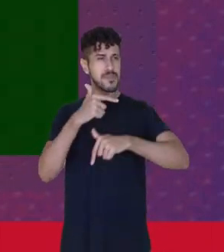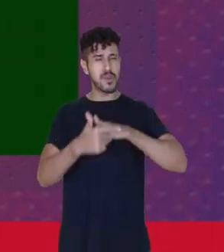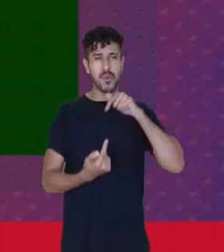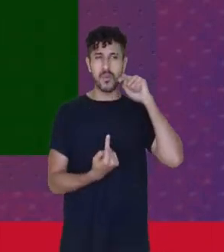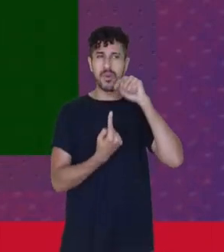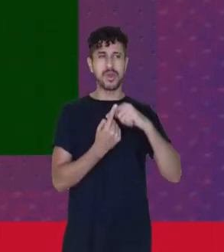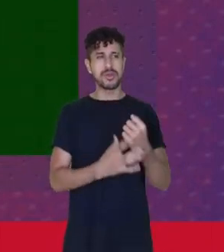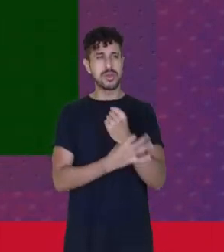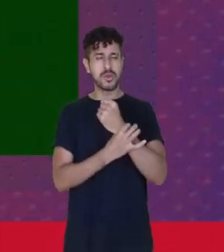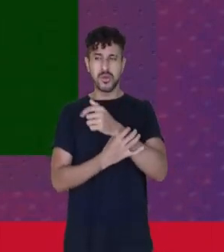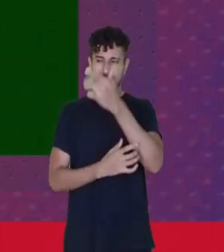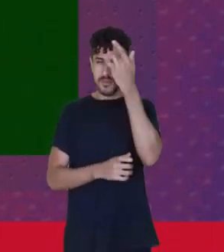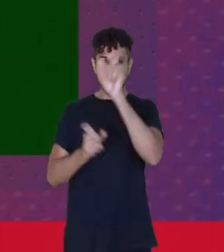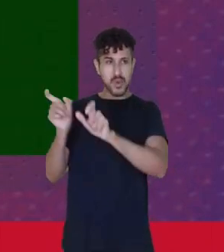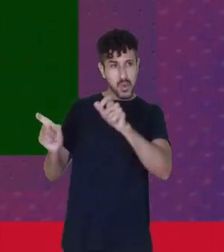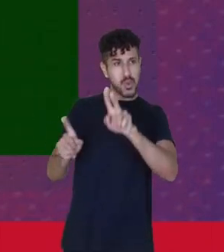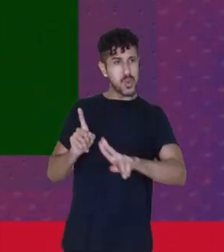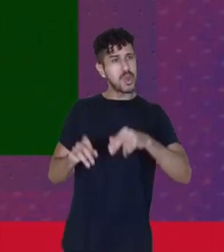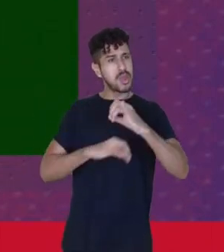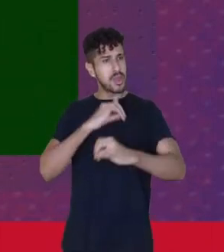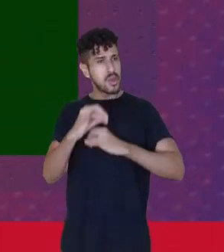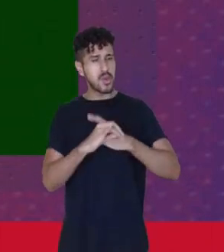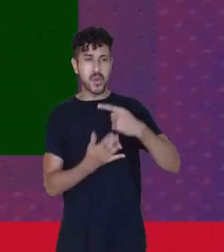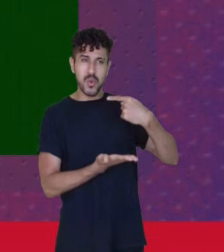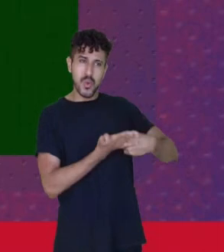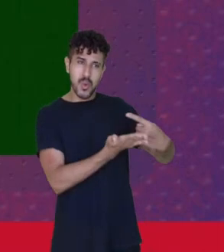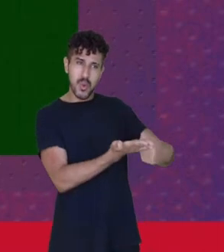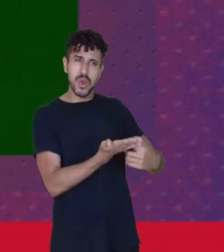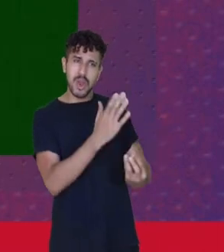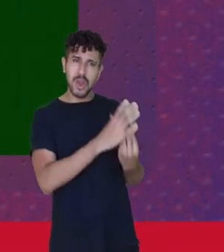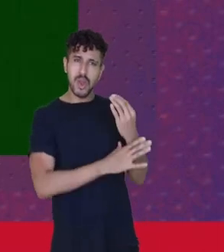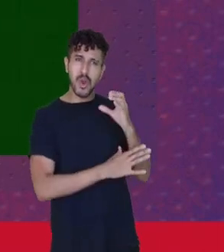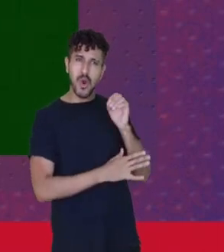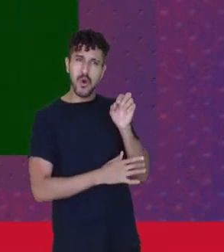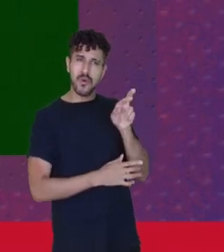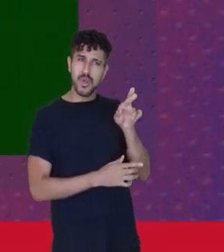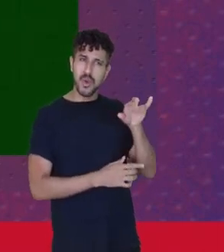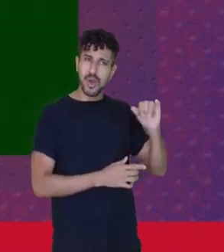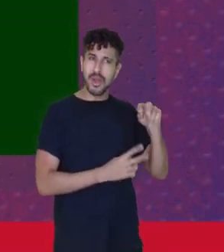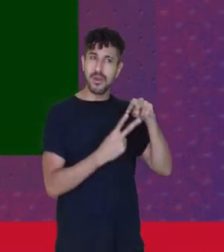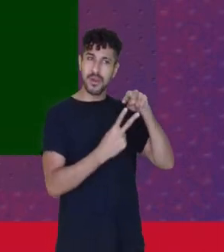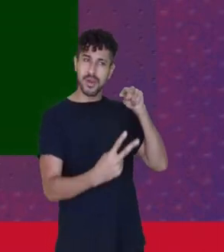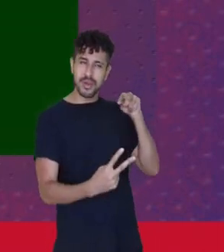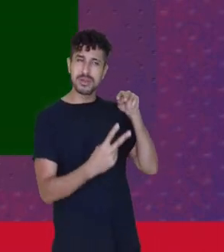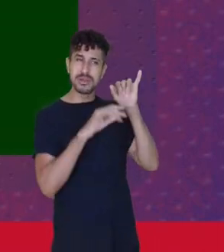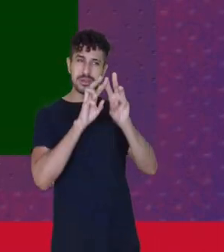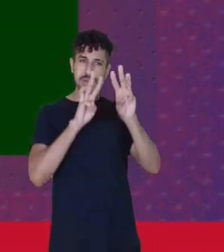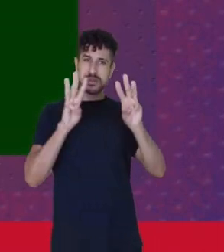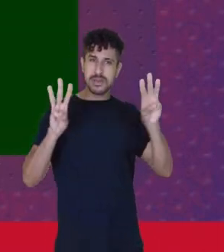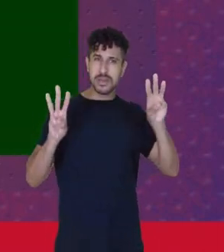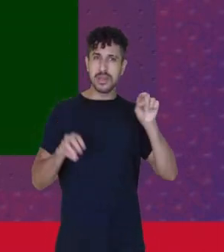a segurança dos usuários, o acordo cria uma ouvidoria online por meio do site